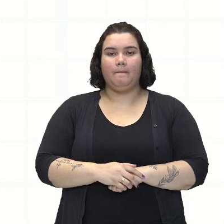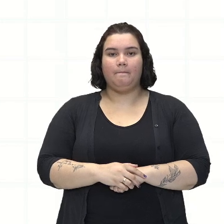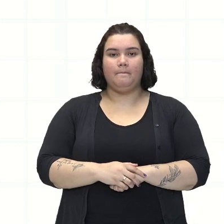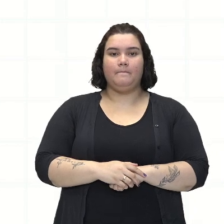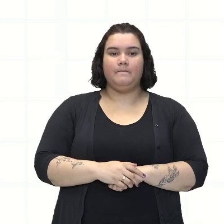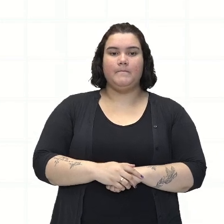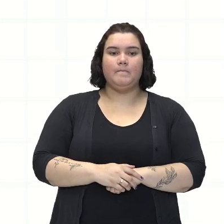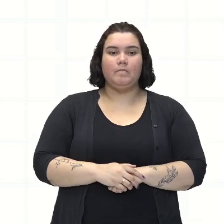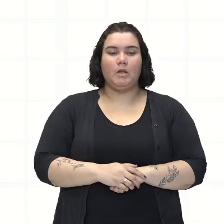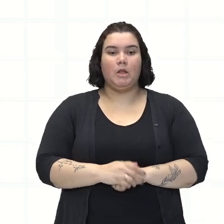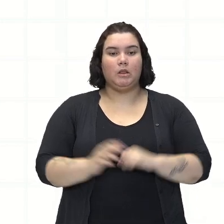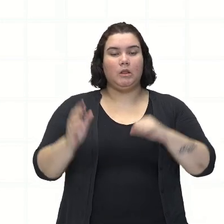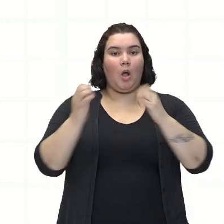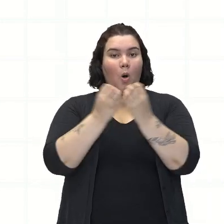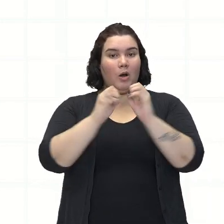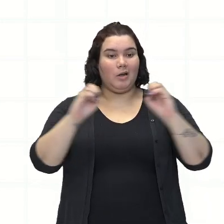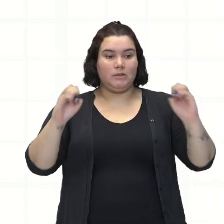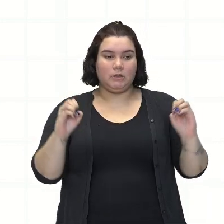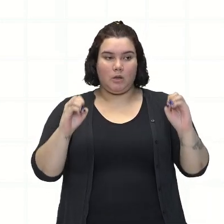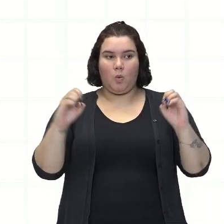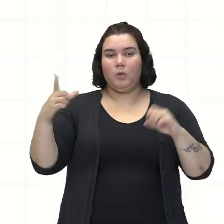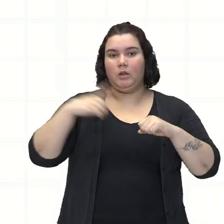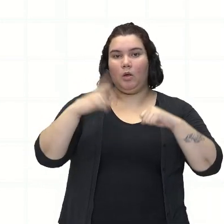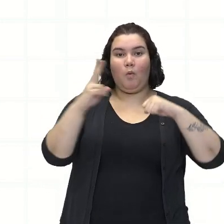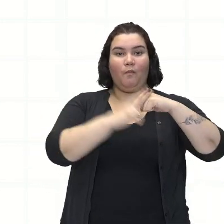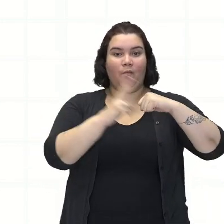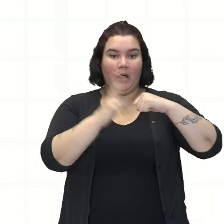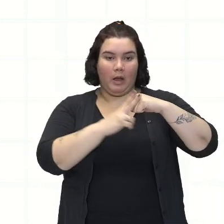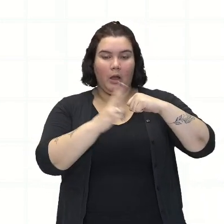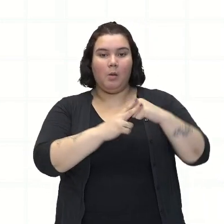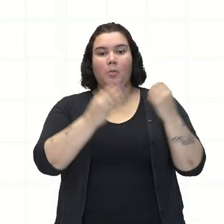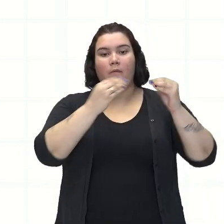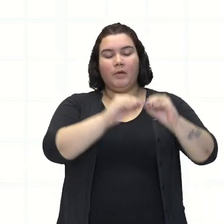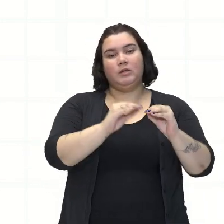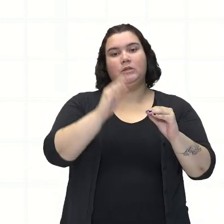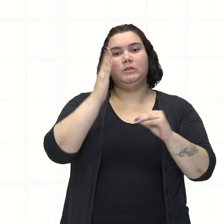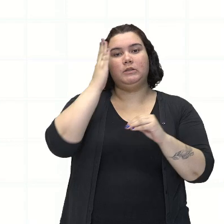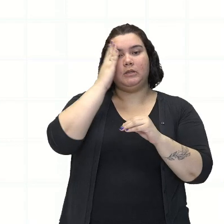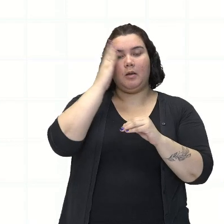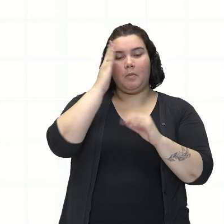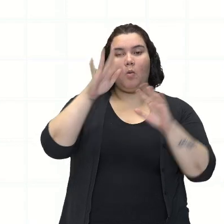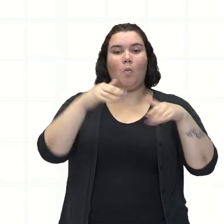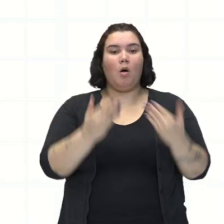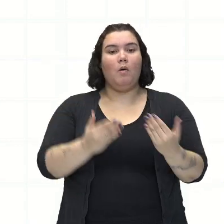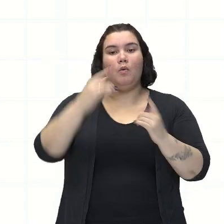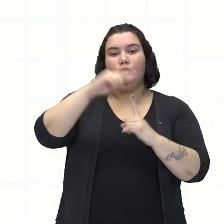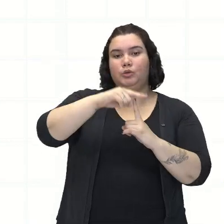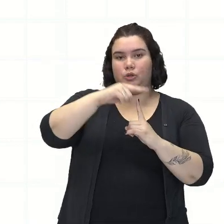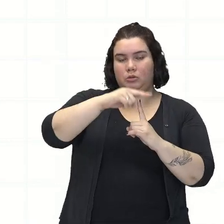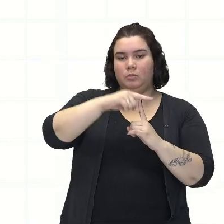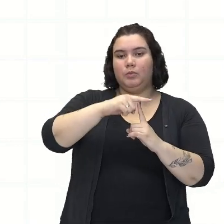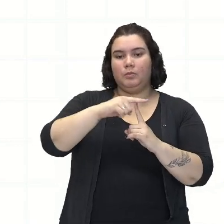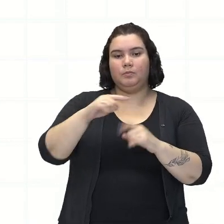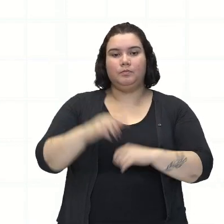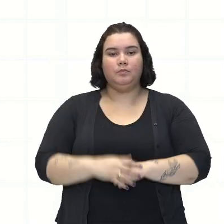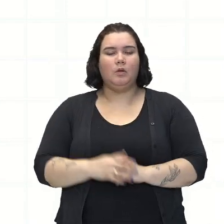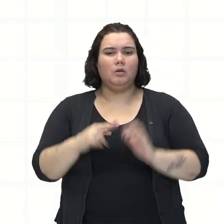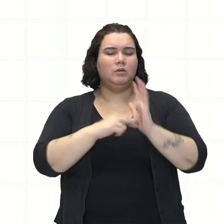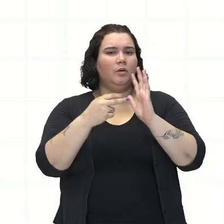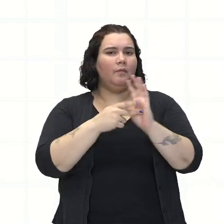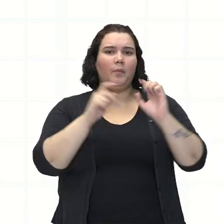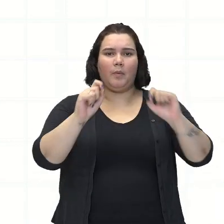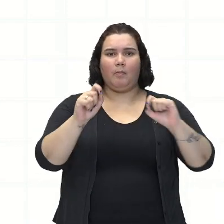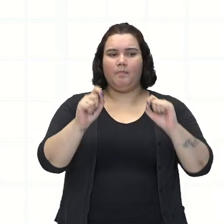do verbo na oração que vai determinar a sua transitividade. Ou seja,